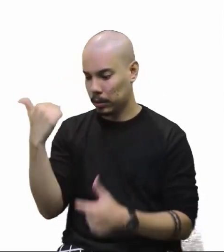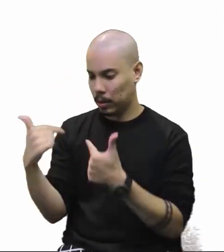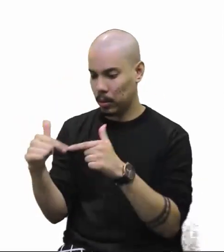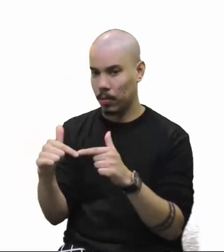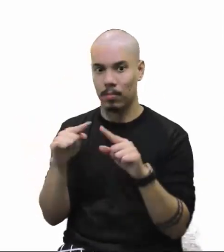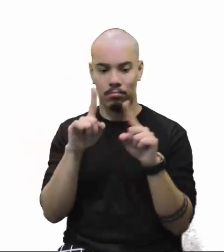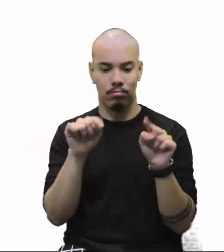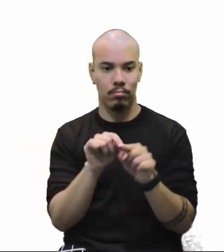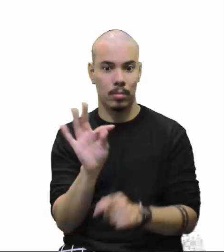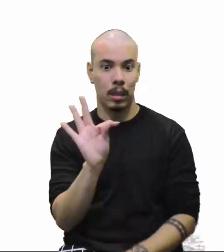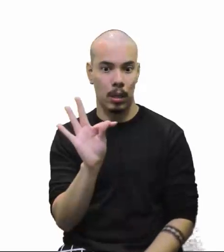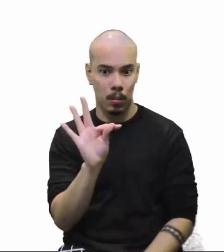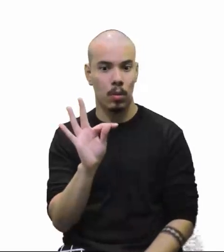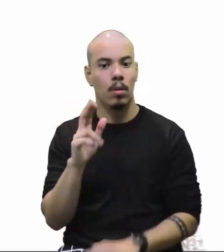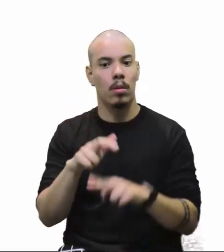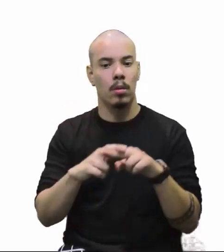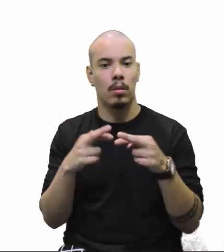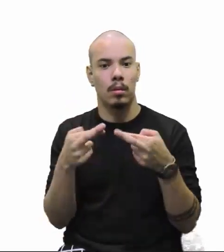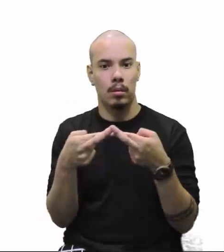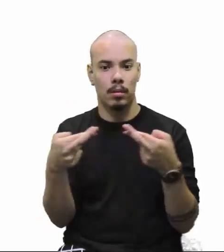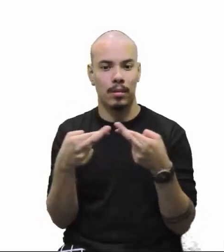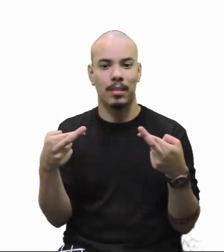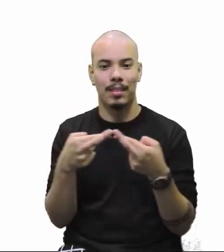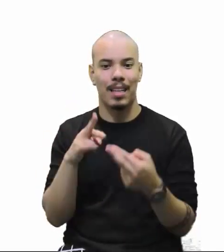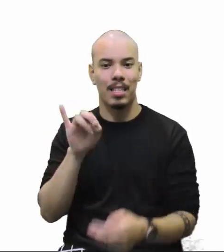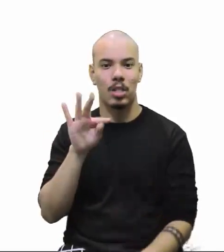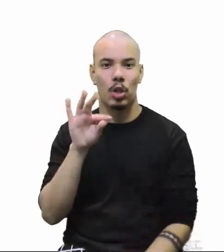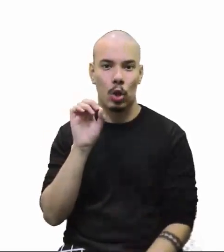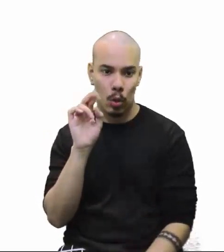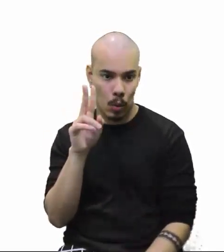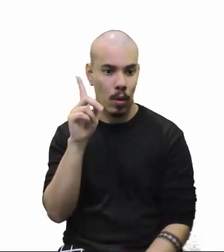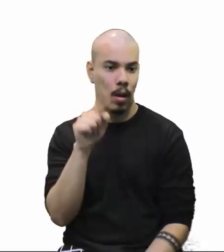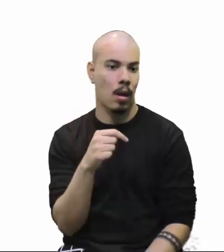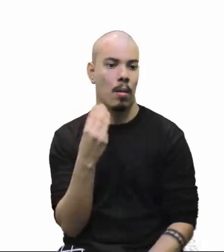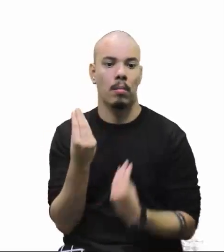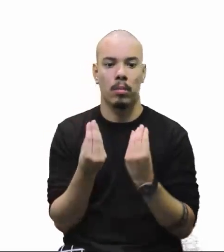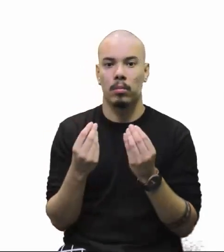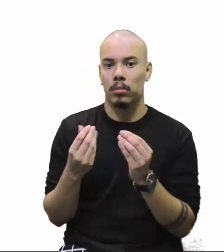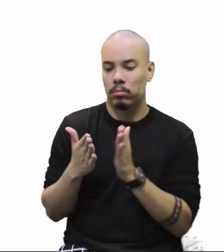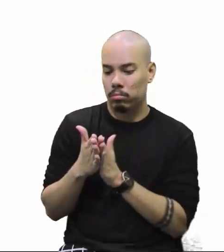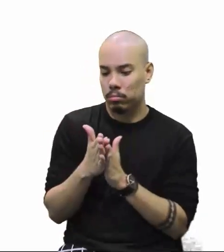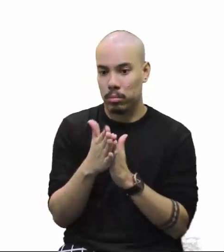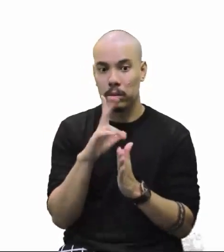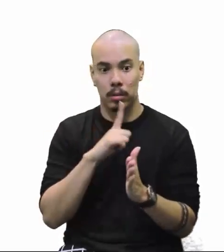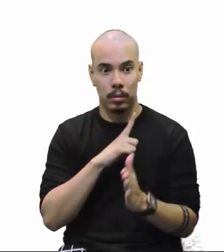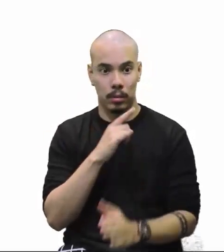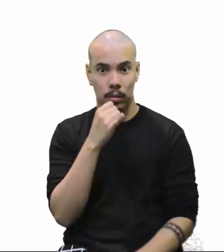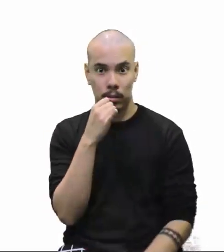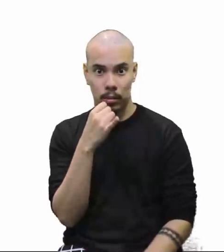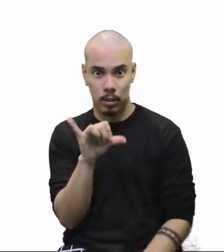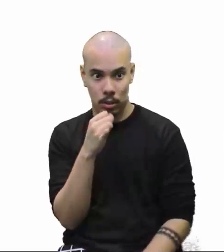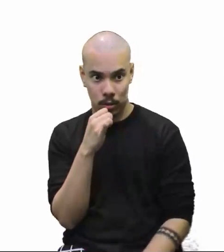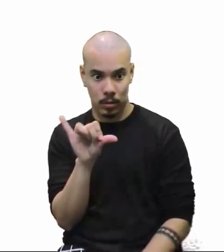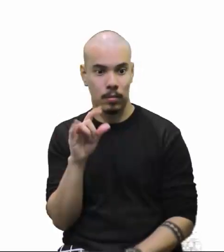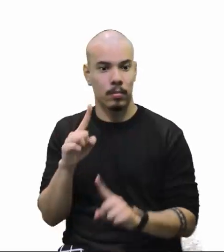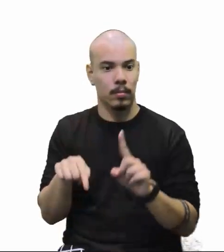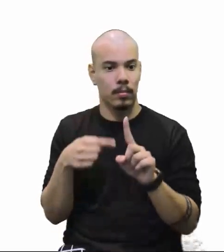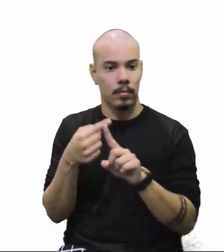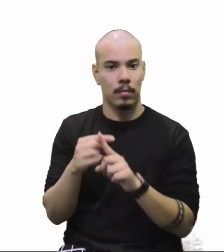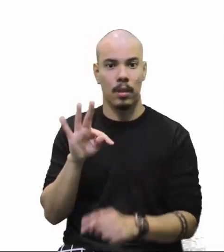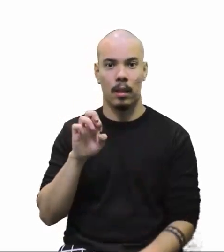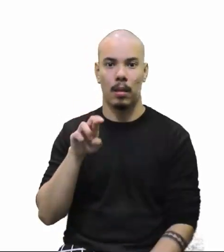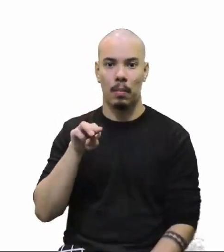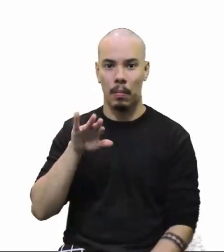Os resistores são dispositivos elétricos ao serem percorridos por uma corrente, transforma energia elétrica em energia